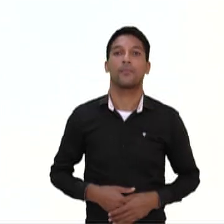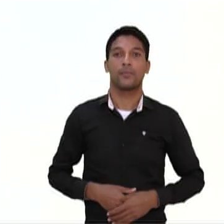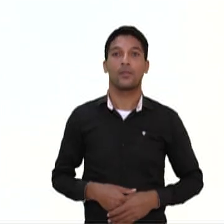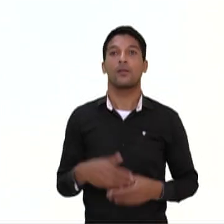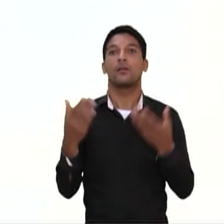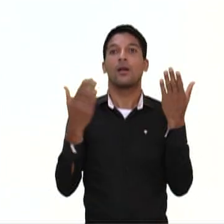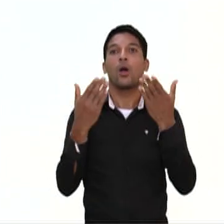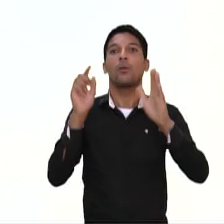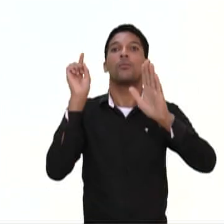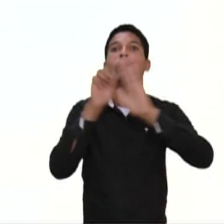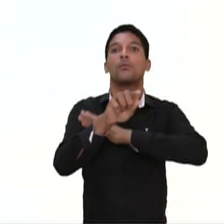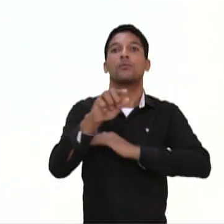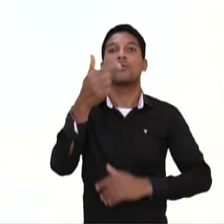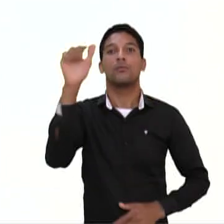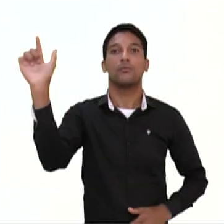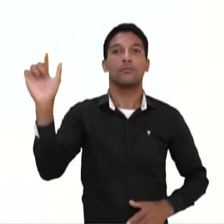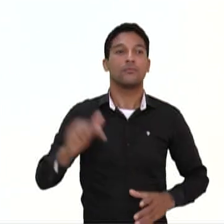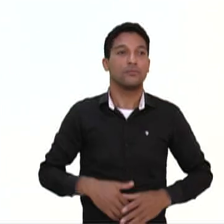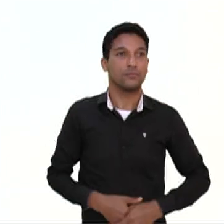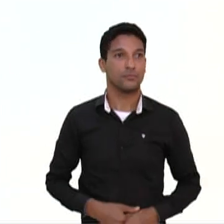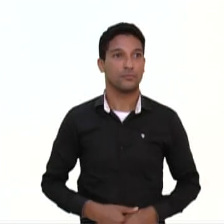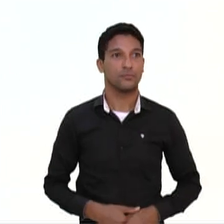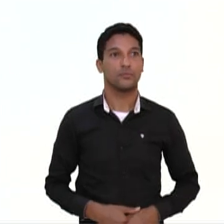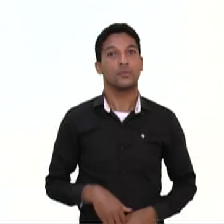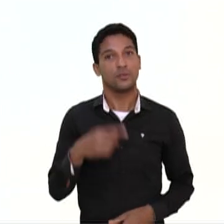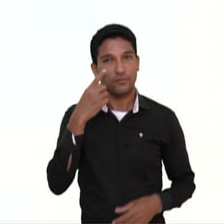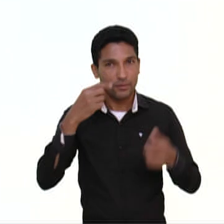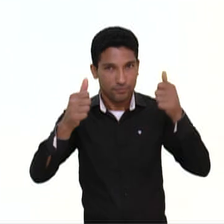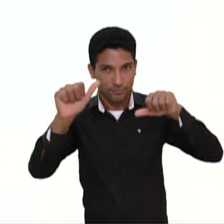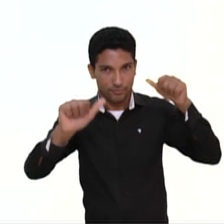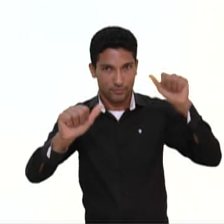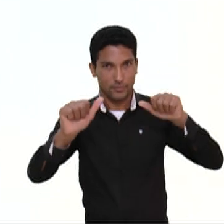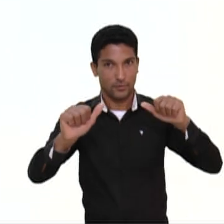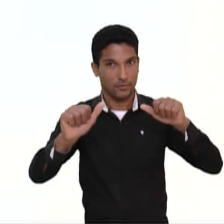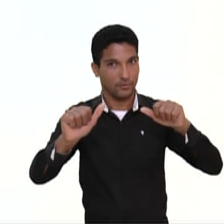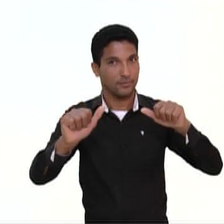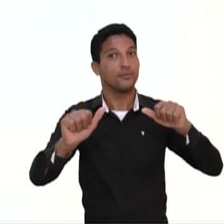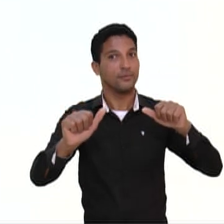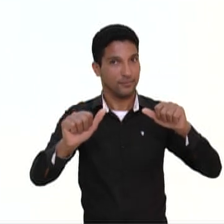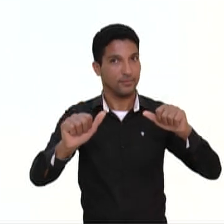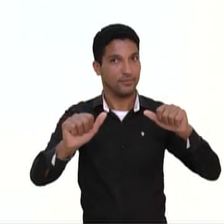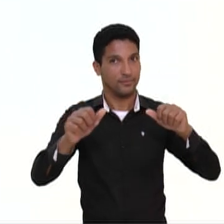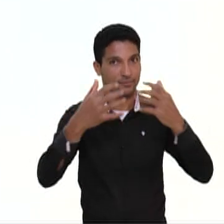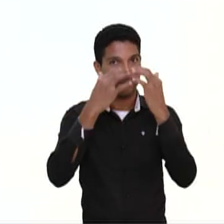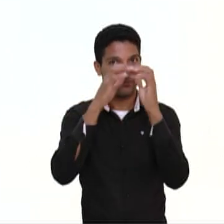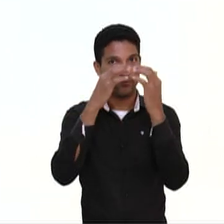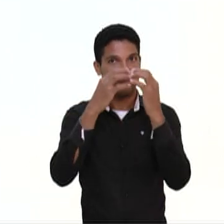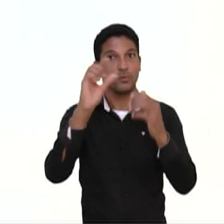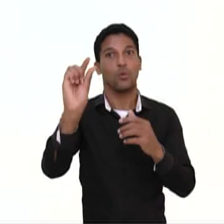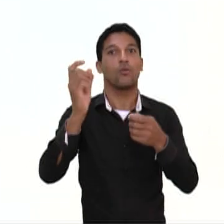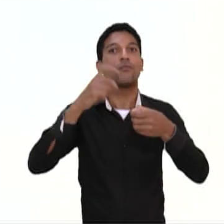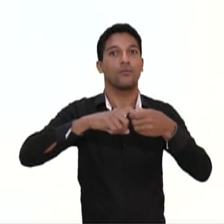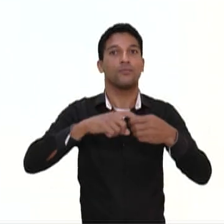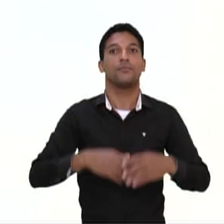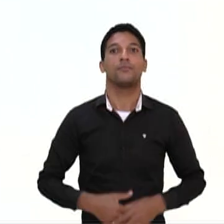olha só. Analisa aí e nós já voltamos com a resposta.